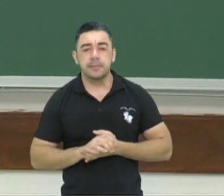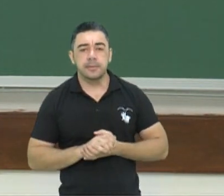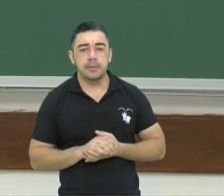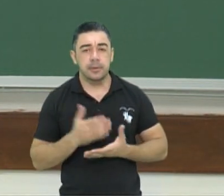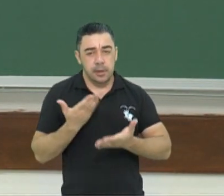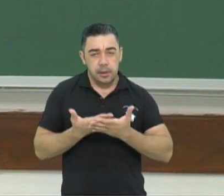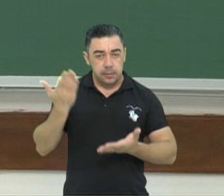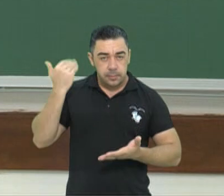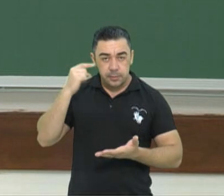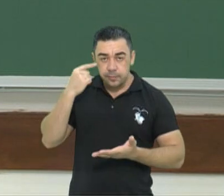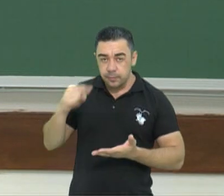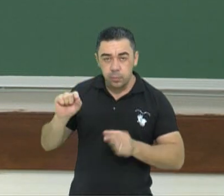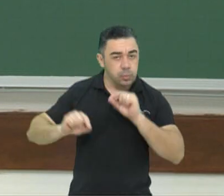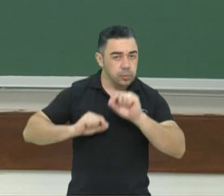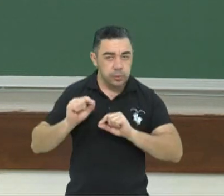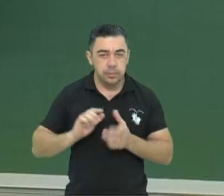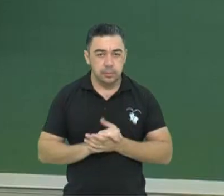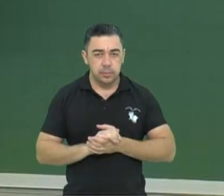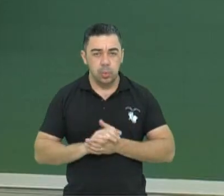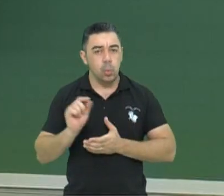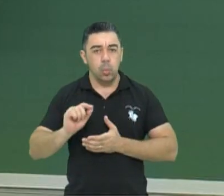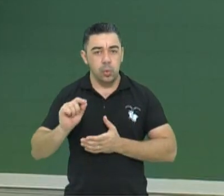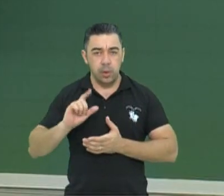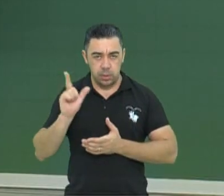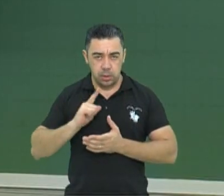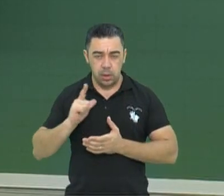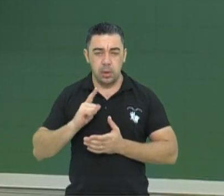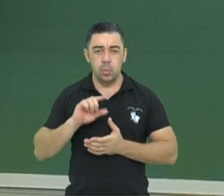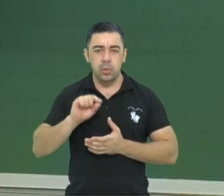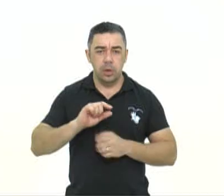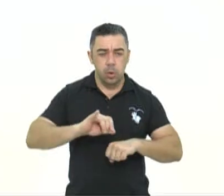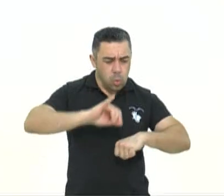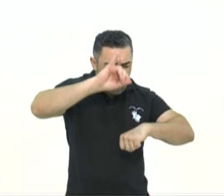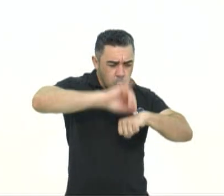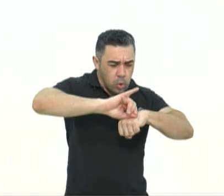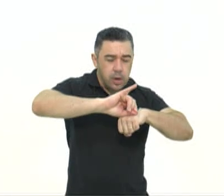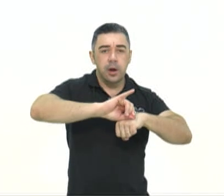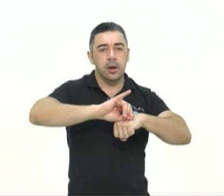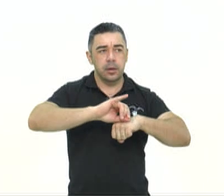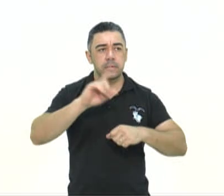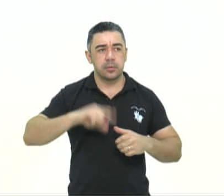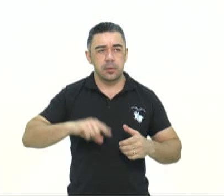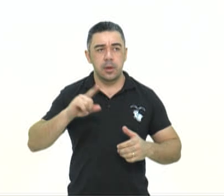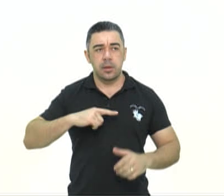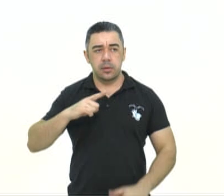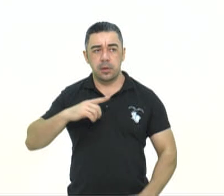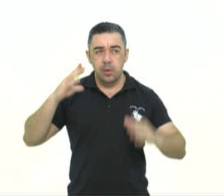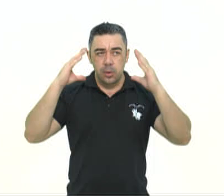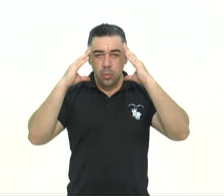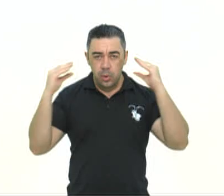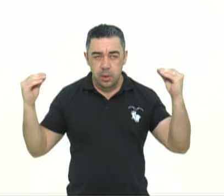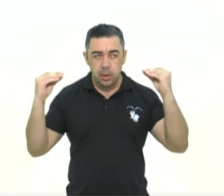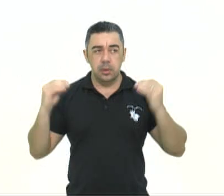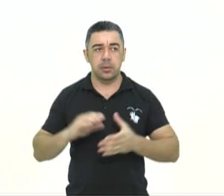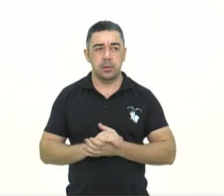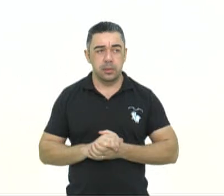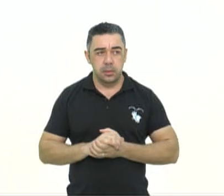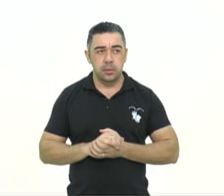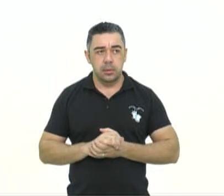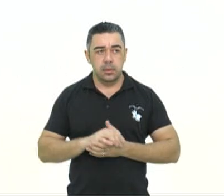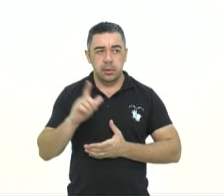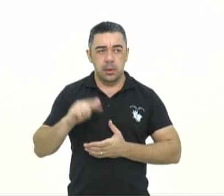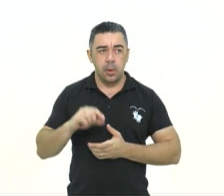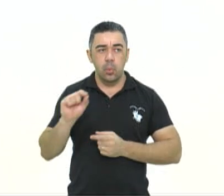A aula passada nós vimos concretismo, 1930, Holanda. Mondrian, Duisburg, Hitzfeld, literalidade